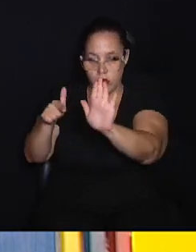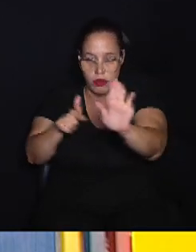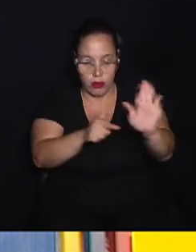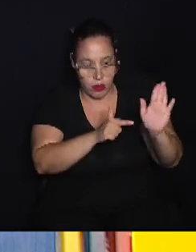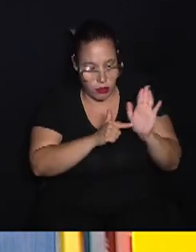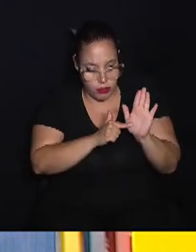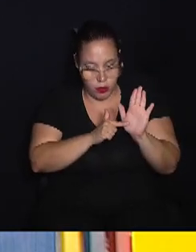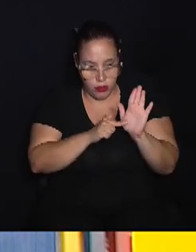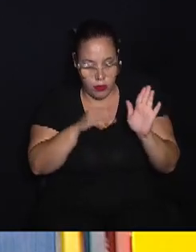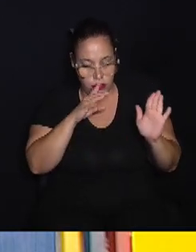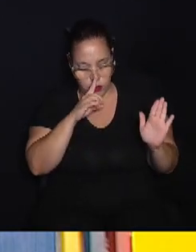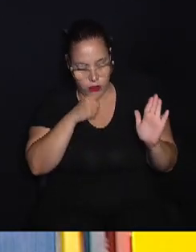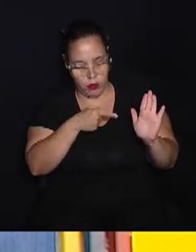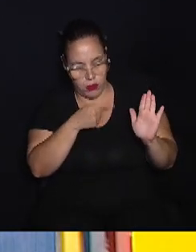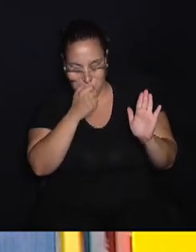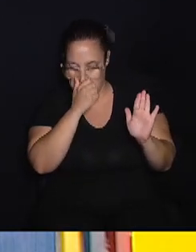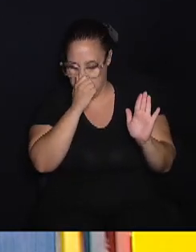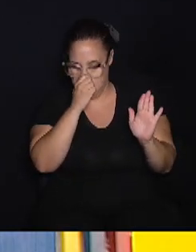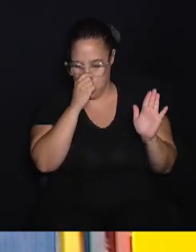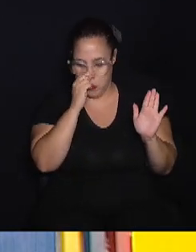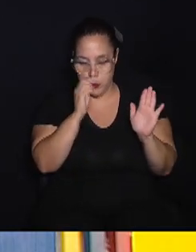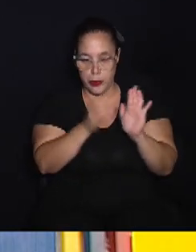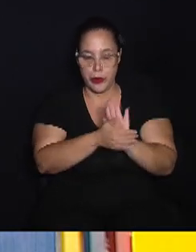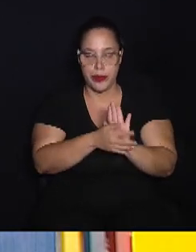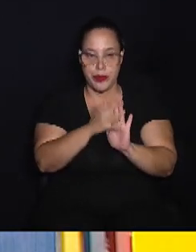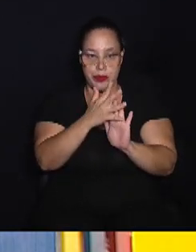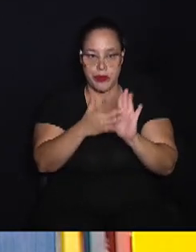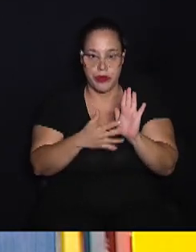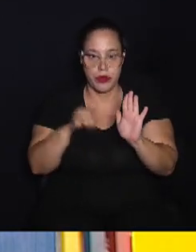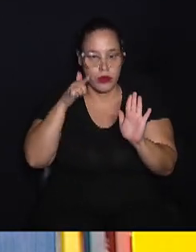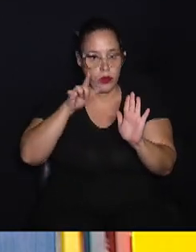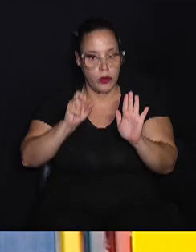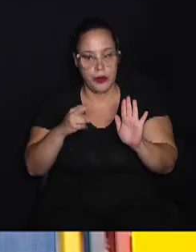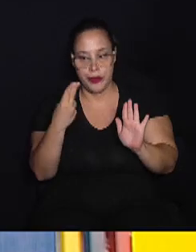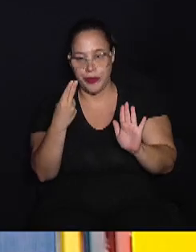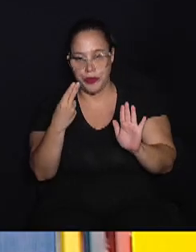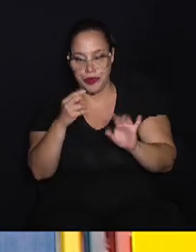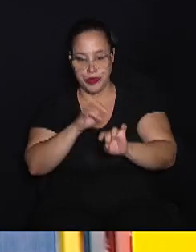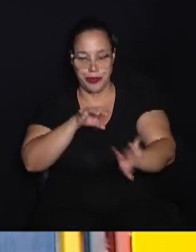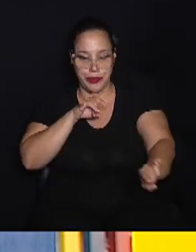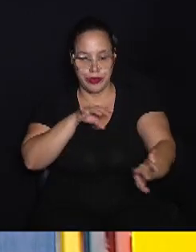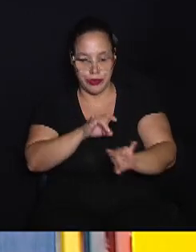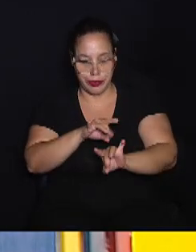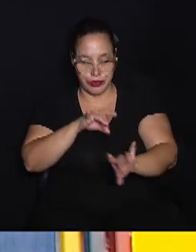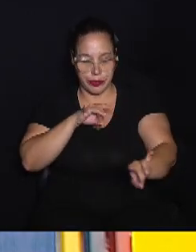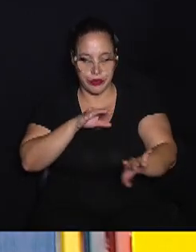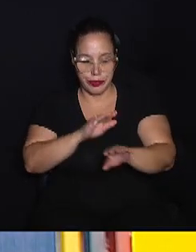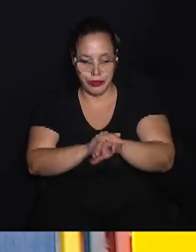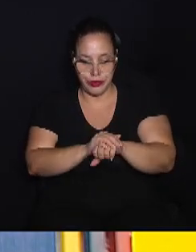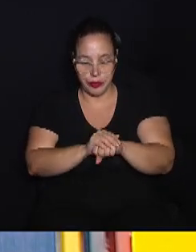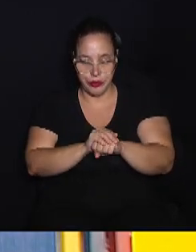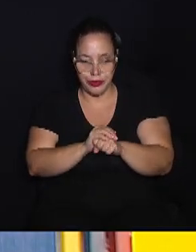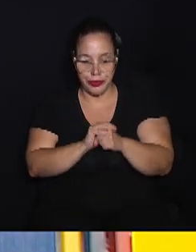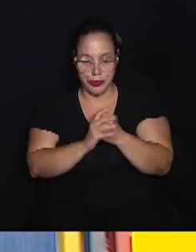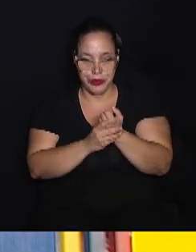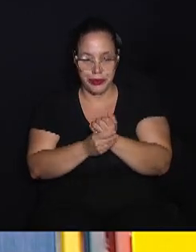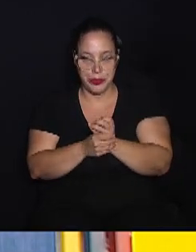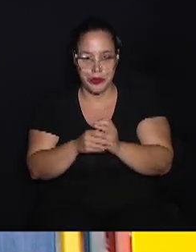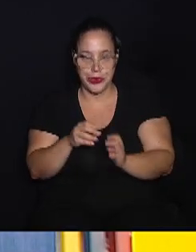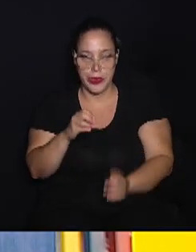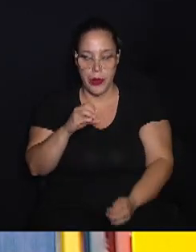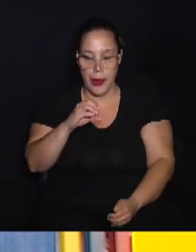fácil acesso ao público para se conferir a lista classificatória ou acessando o o endereço eletrônico